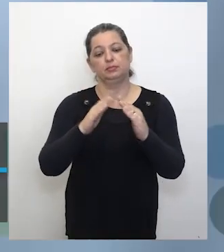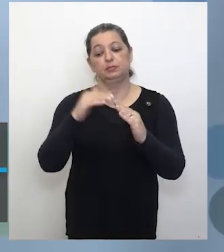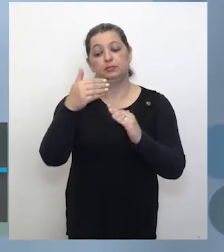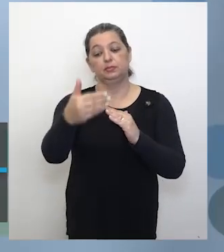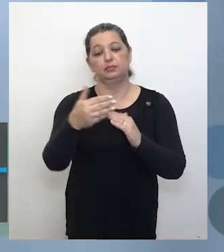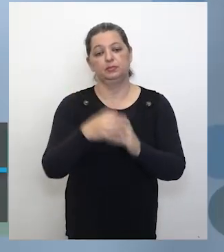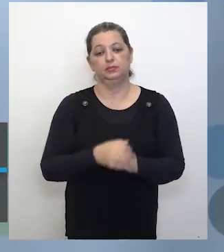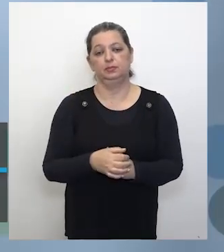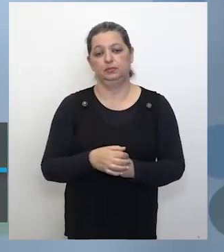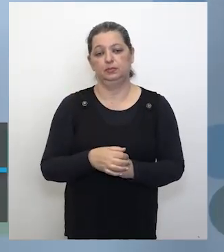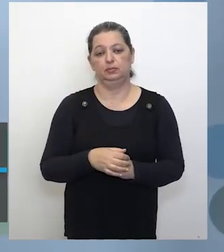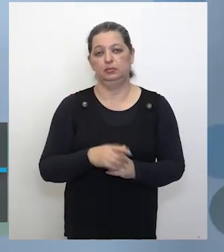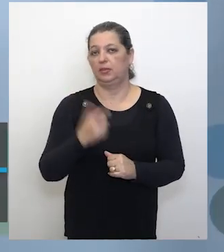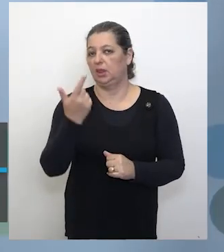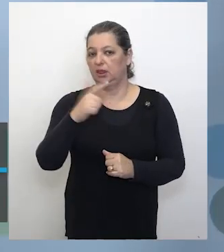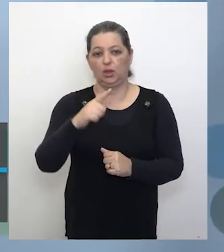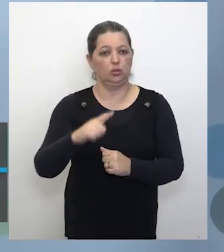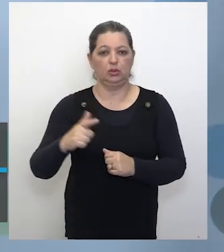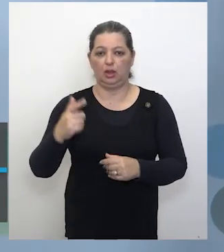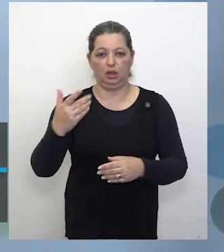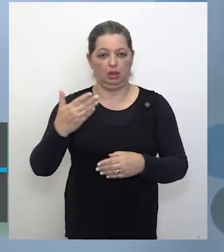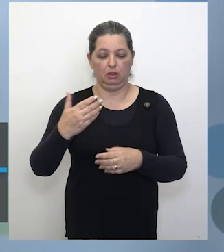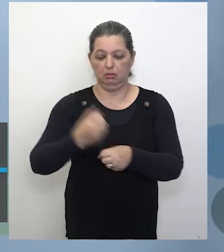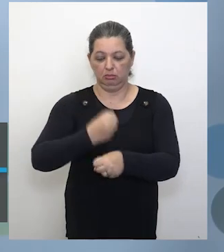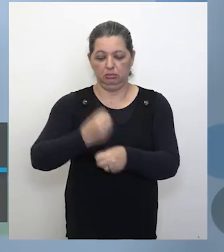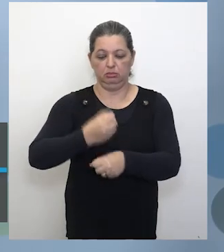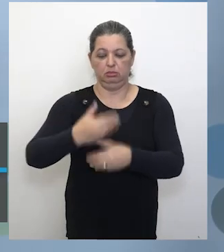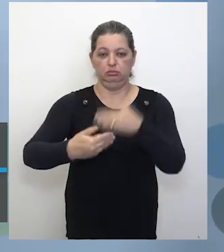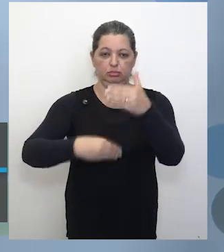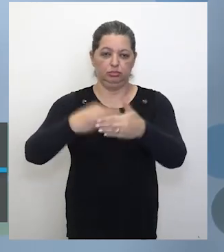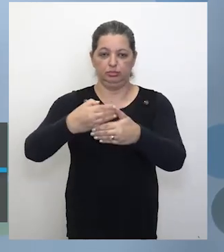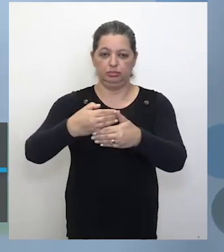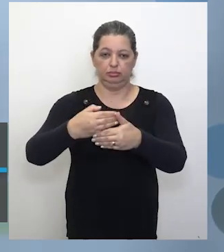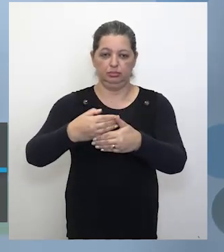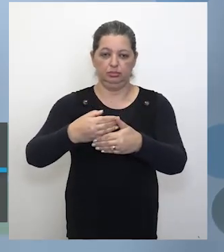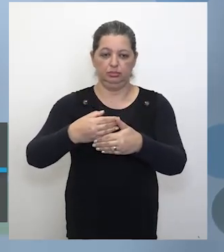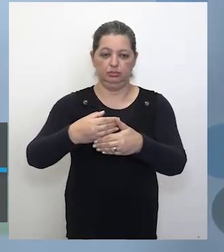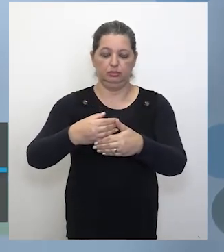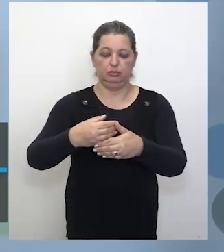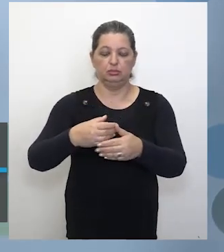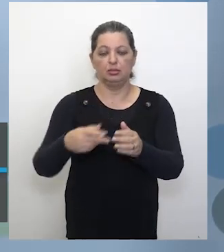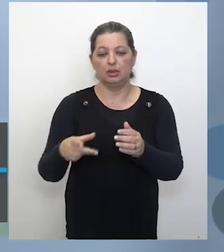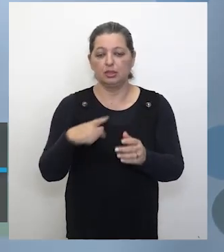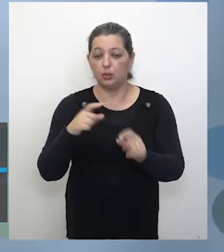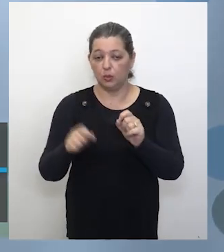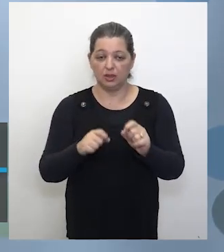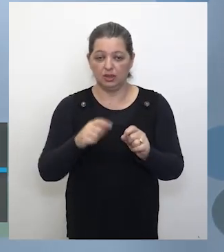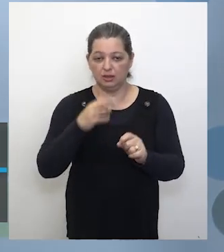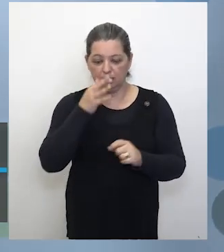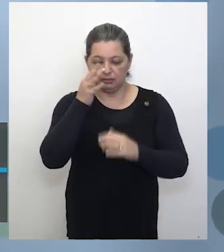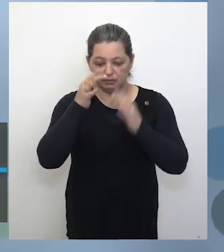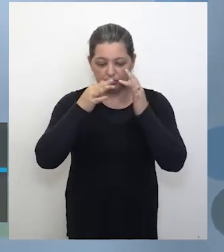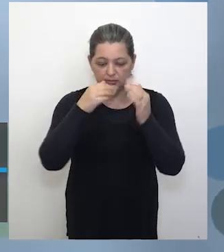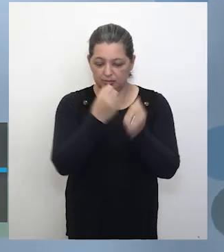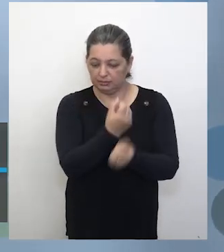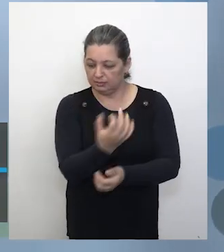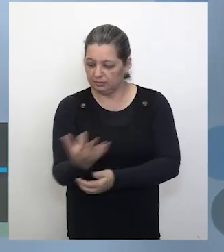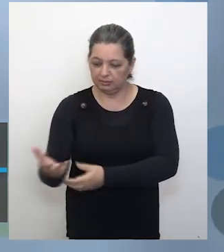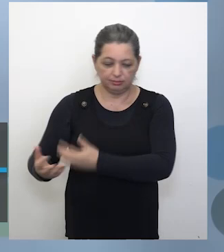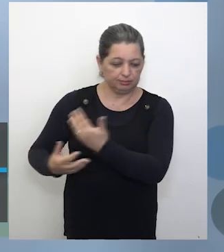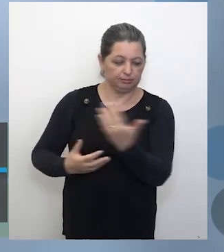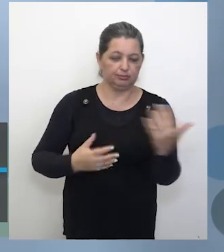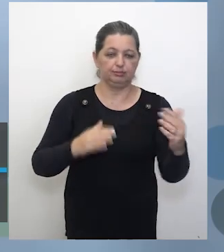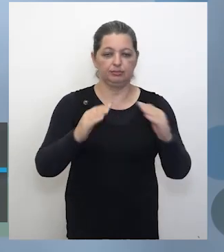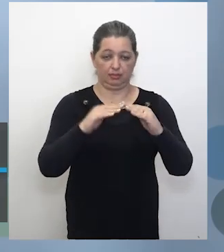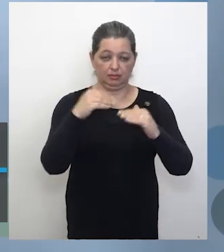não temos um muro. Nós temos um jardim. É muito comum, né, em determinados lugares, que as